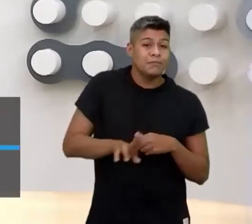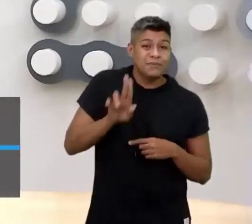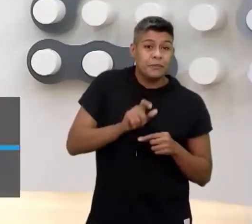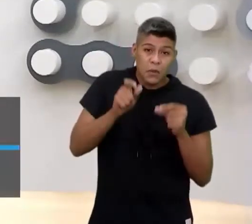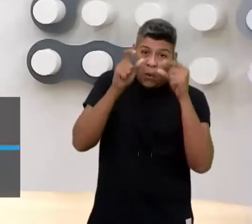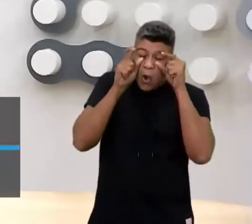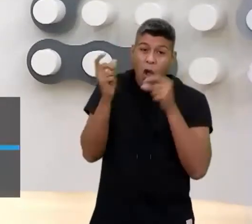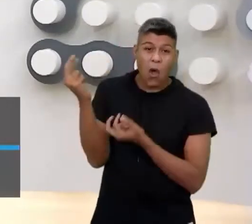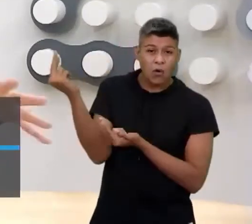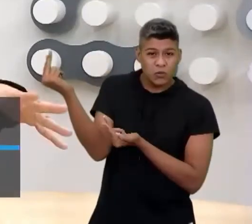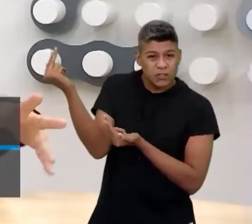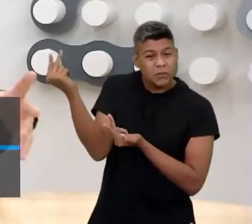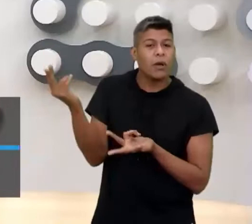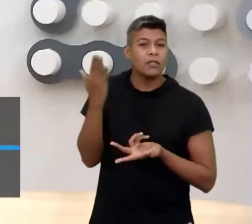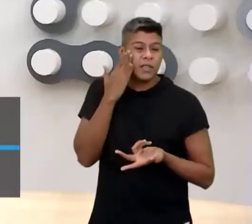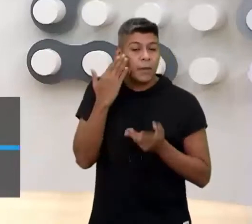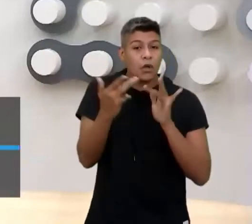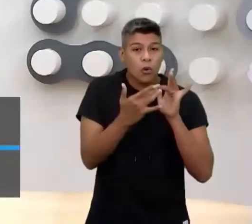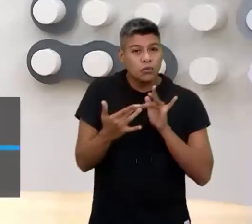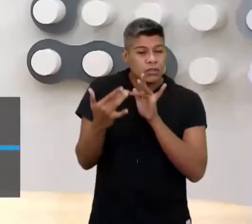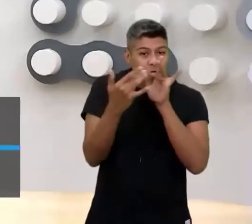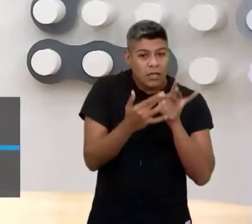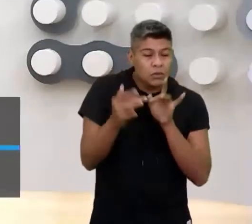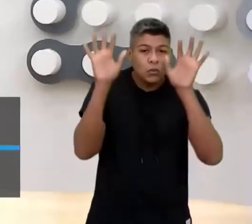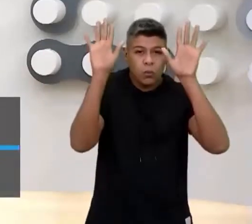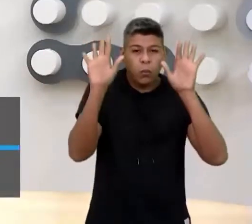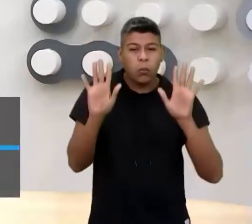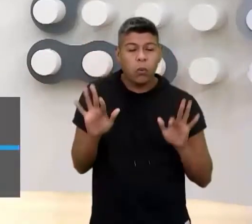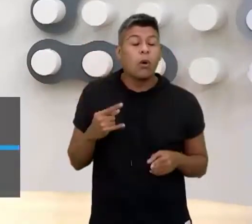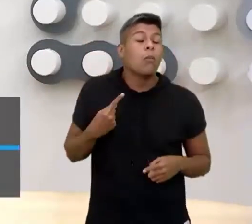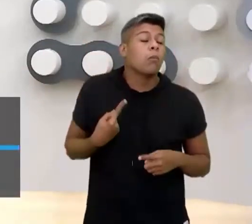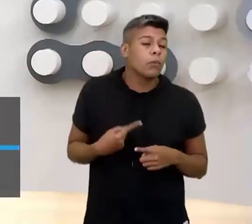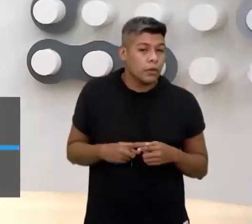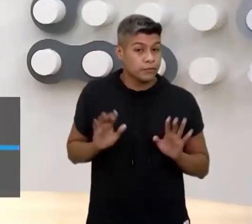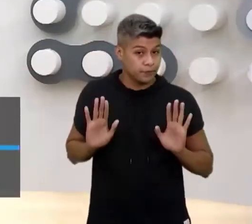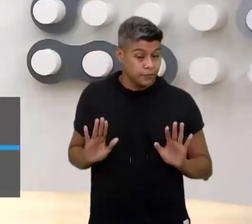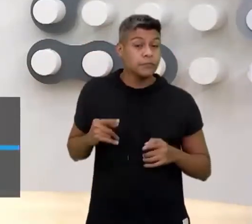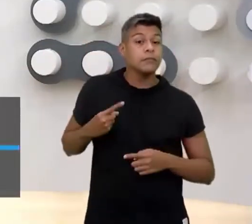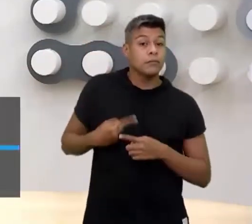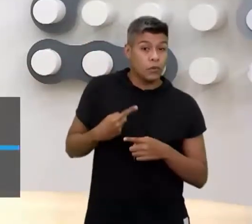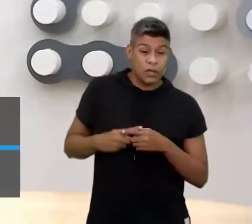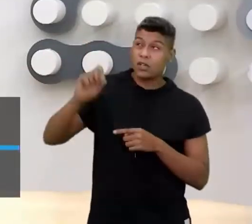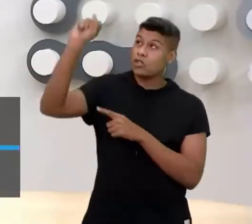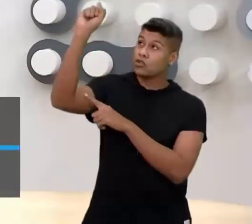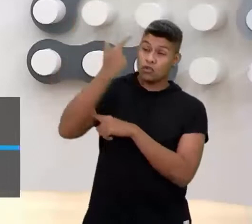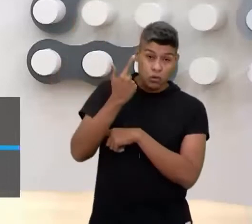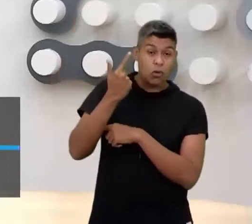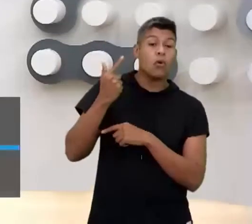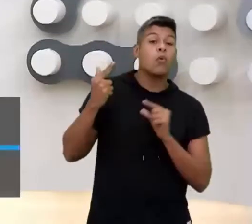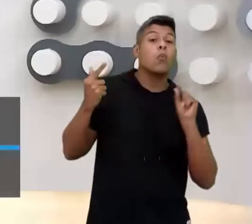óculos quando ela está em contato com muita neve? Basicamente, porque os raios